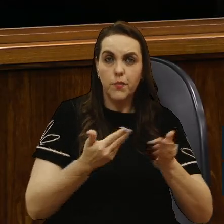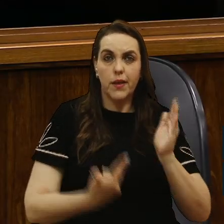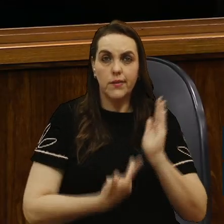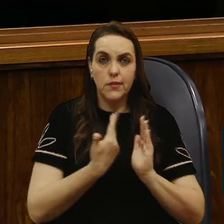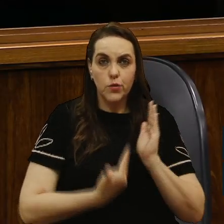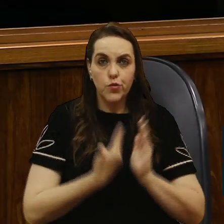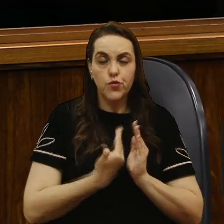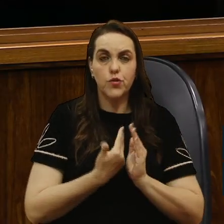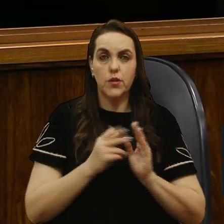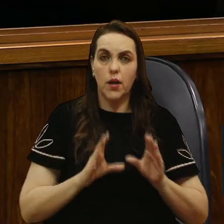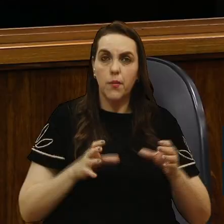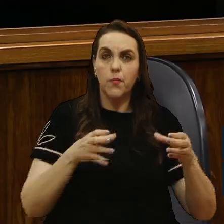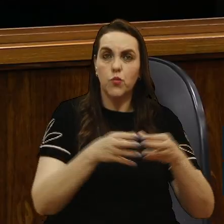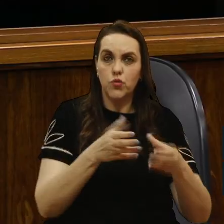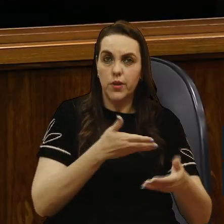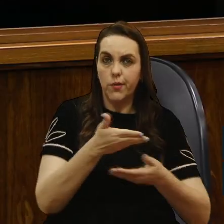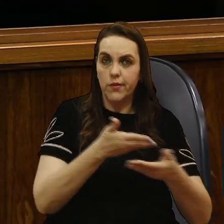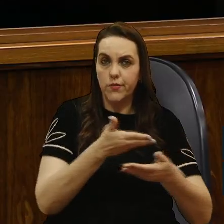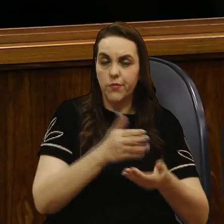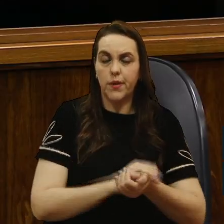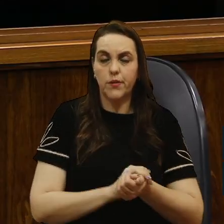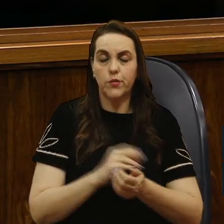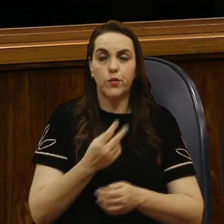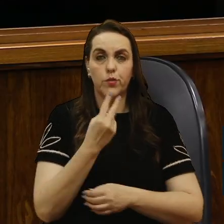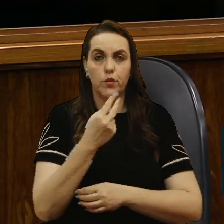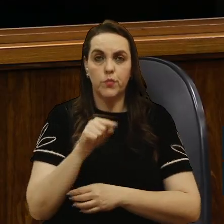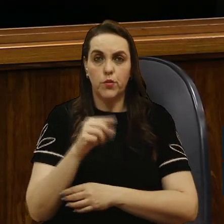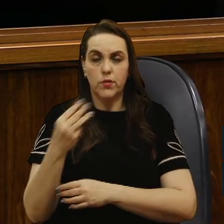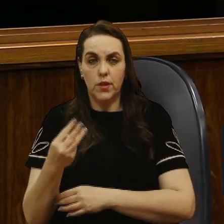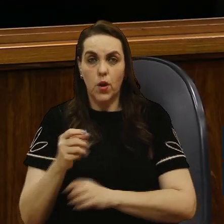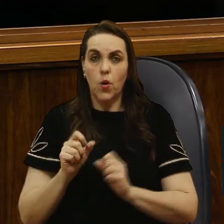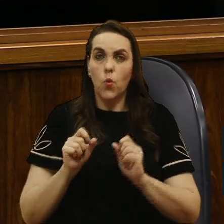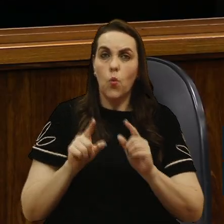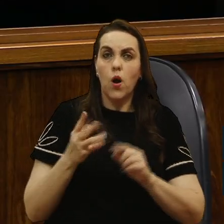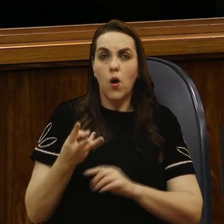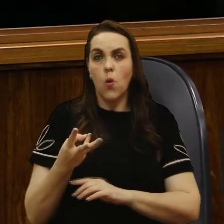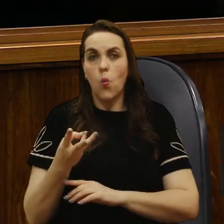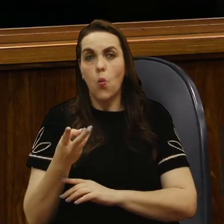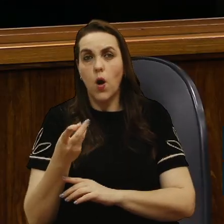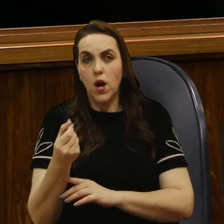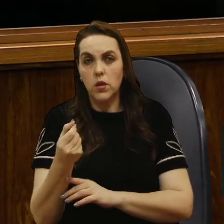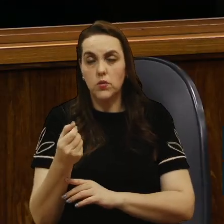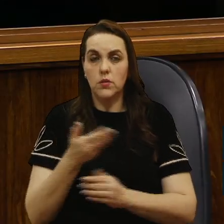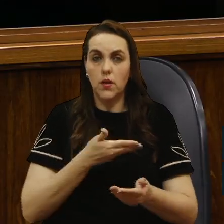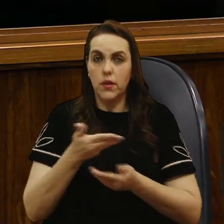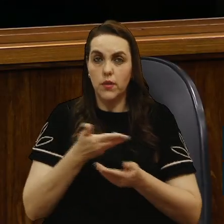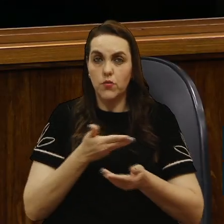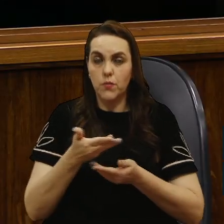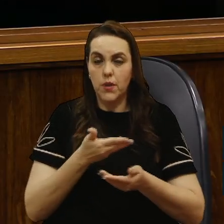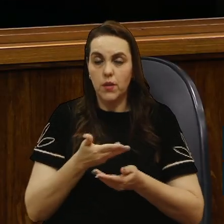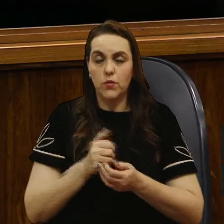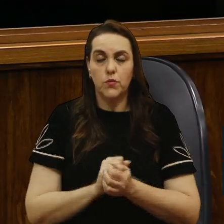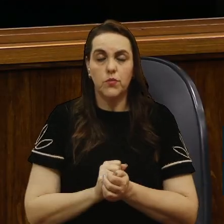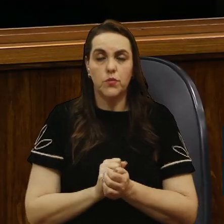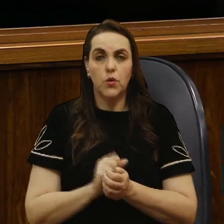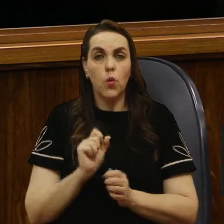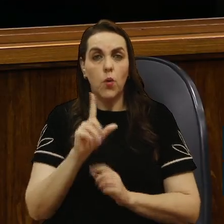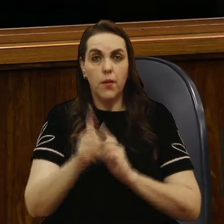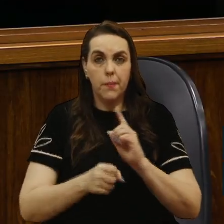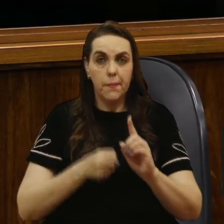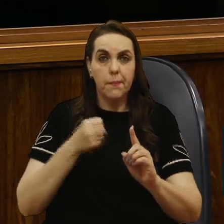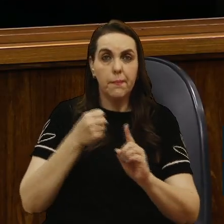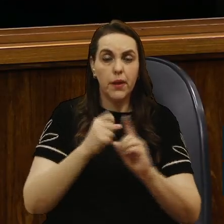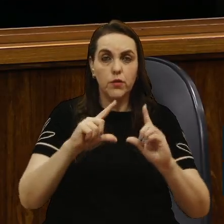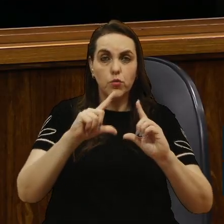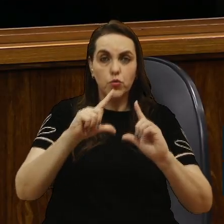cada multirão? 2.3. Qual foi o quantitativo de atendimentos realizados e qual o impacto na